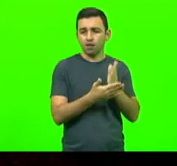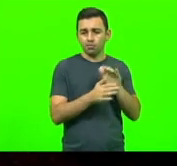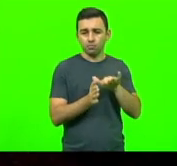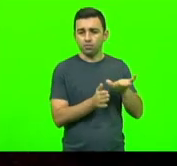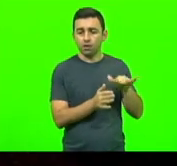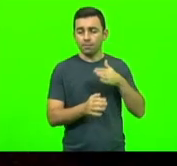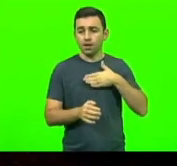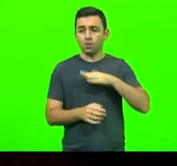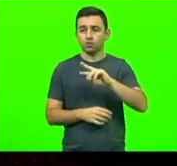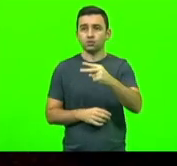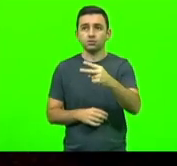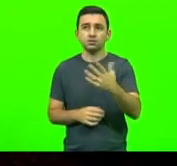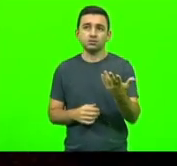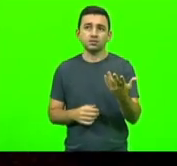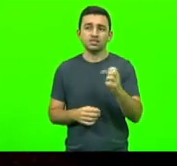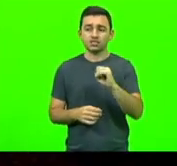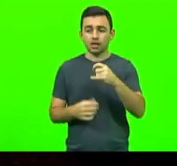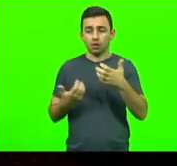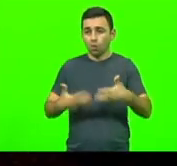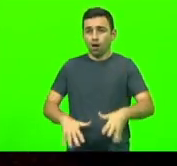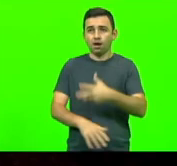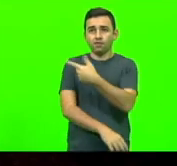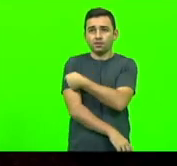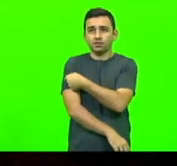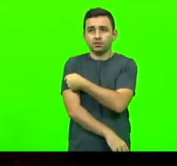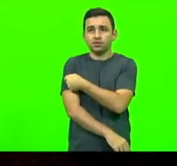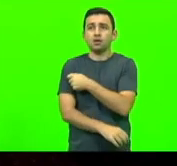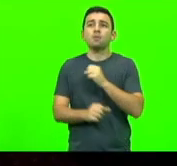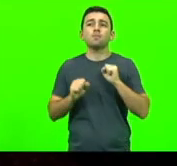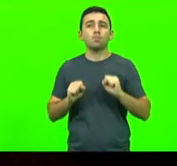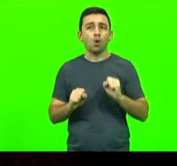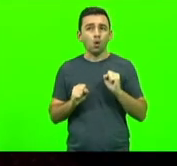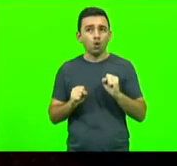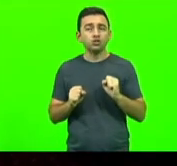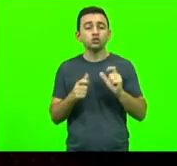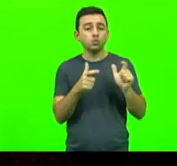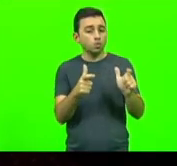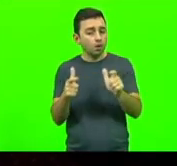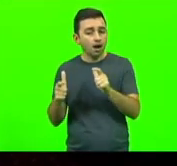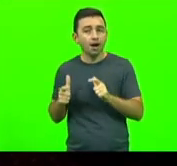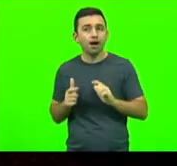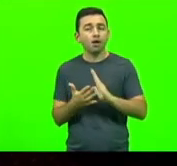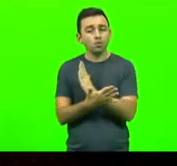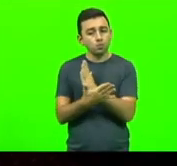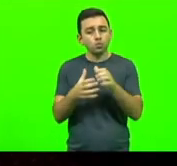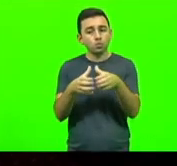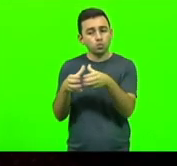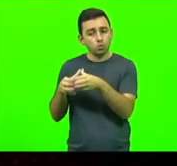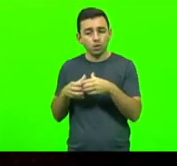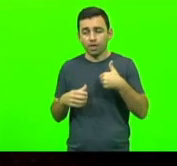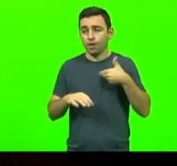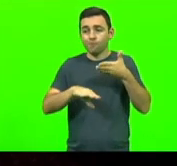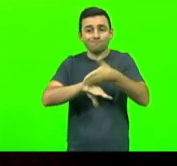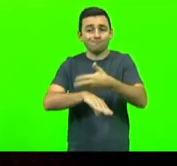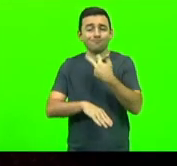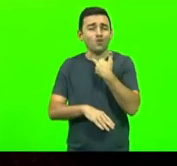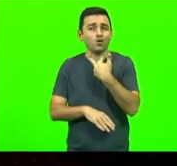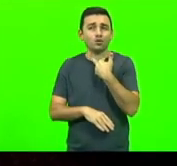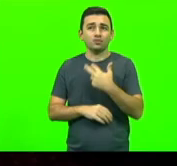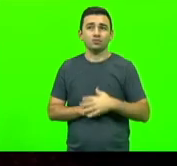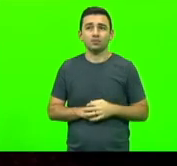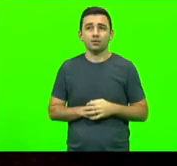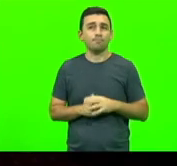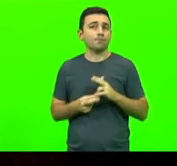eu não quero tomar a vacina, talvez alguns ambientes coletivos eu não possa frequentar.